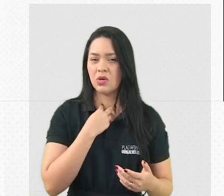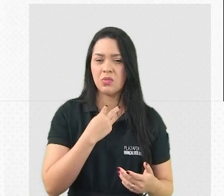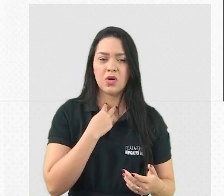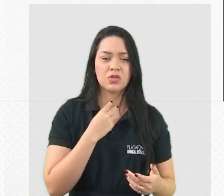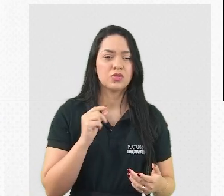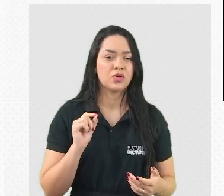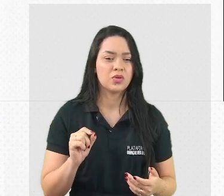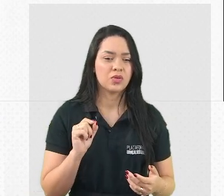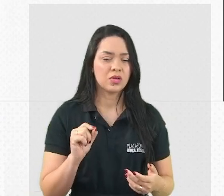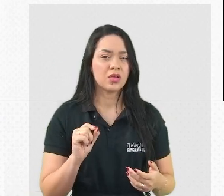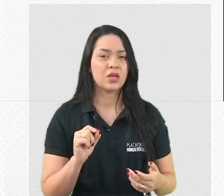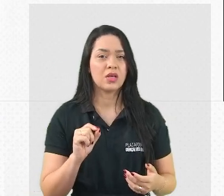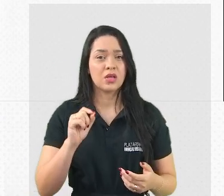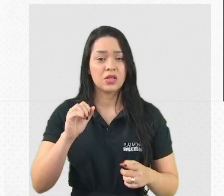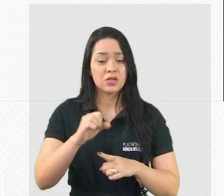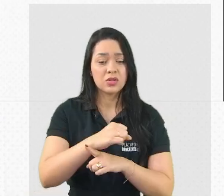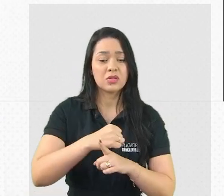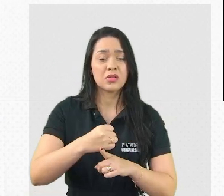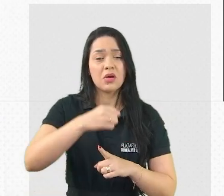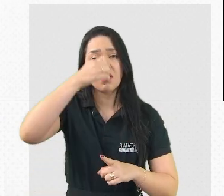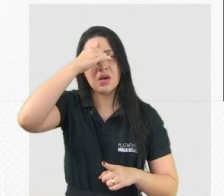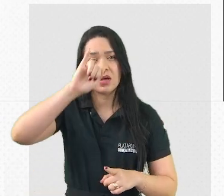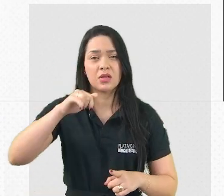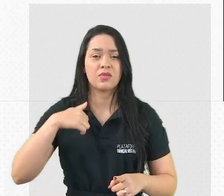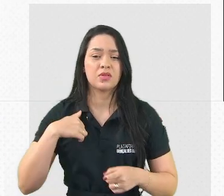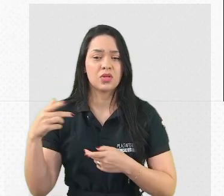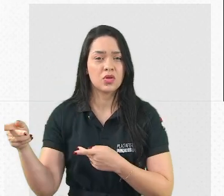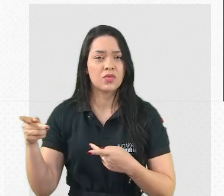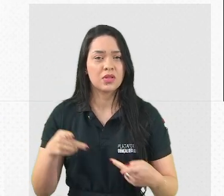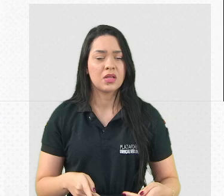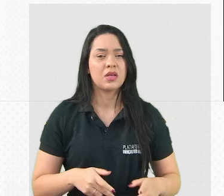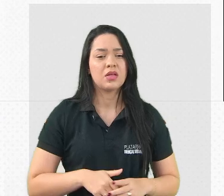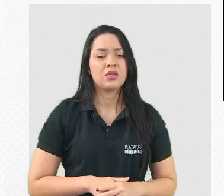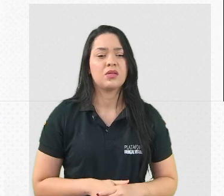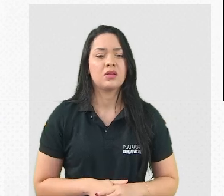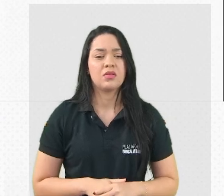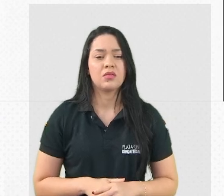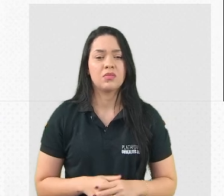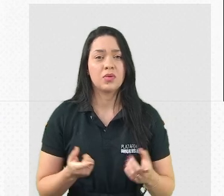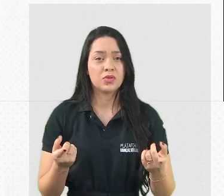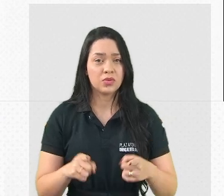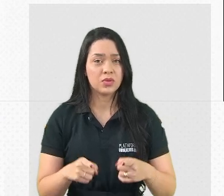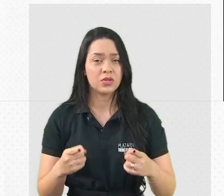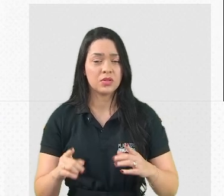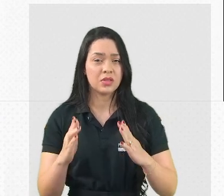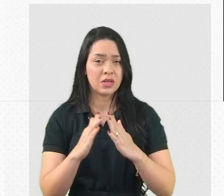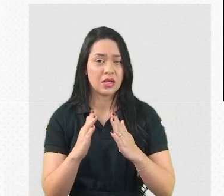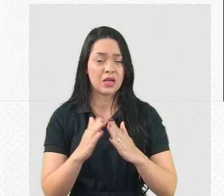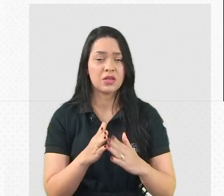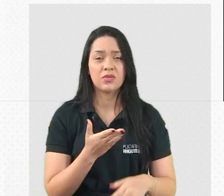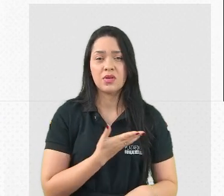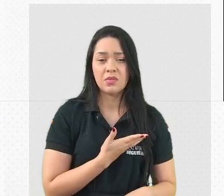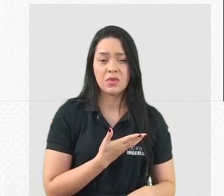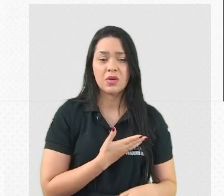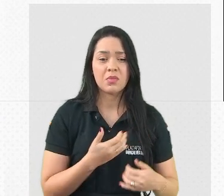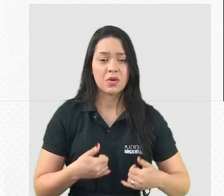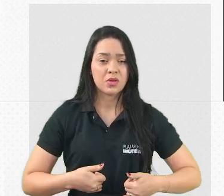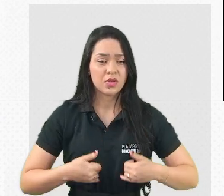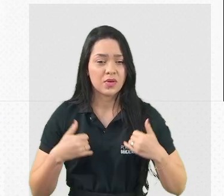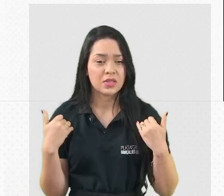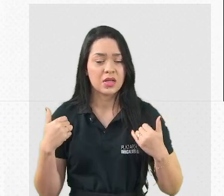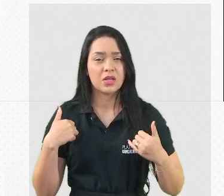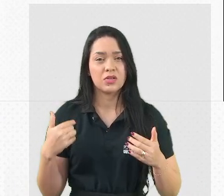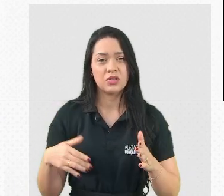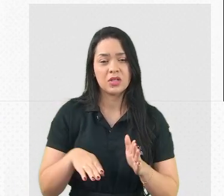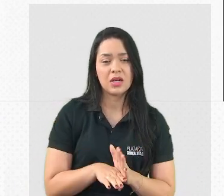tornar um indivíduo antissocial, que eu vou ser convidado de repente para um churrasco na casa de um amigo, para um aniversário, e eu vou